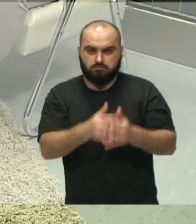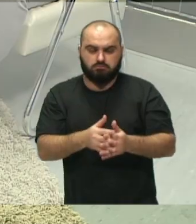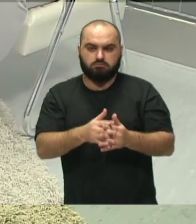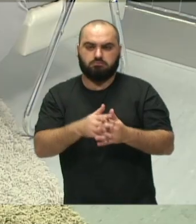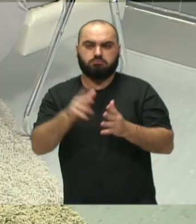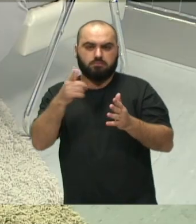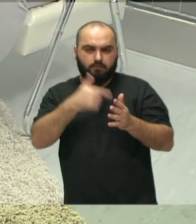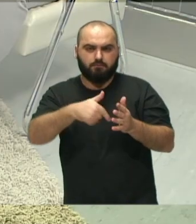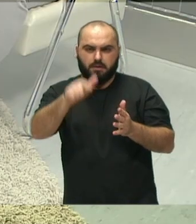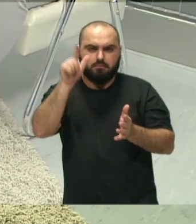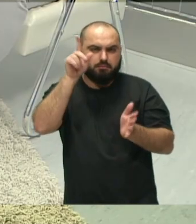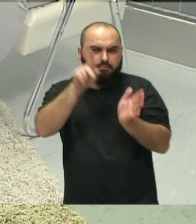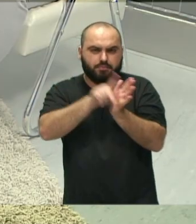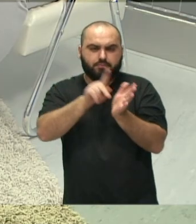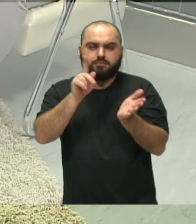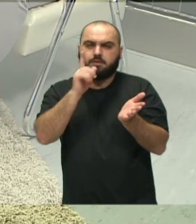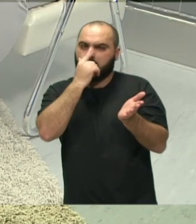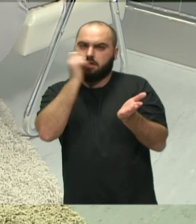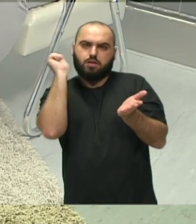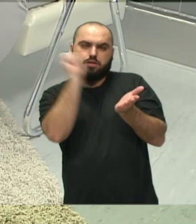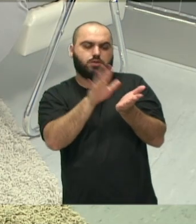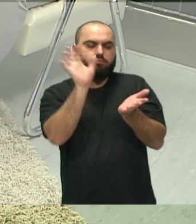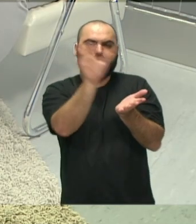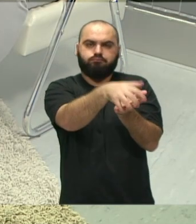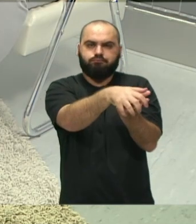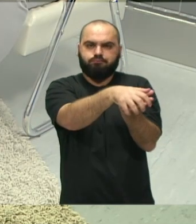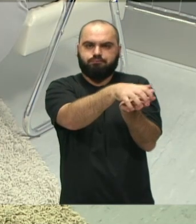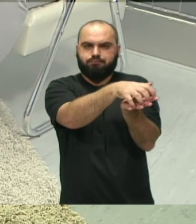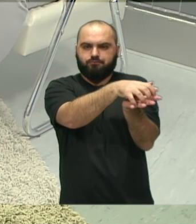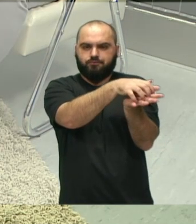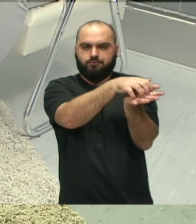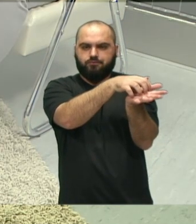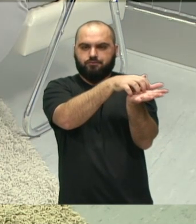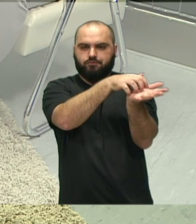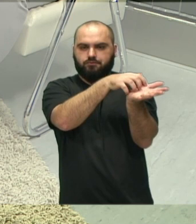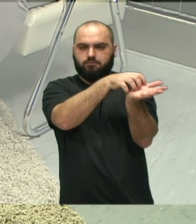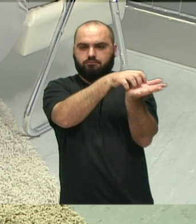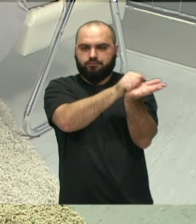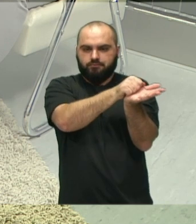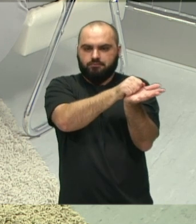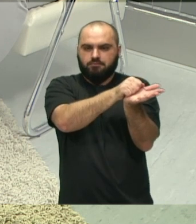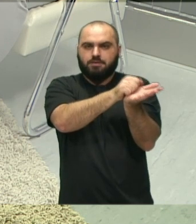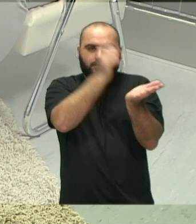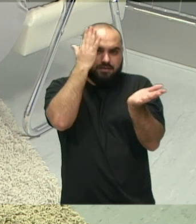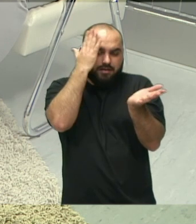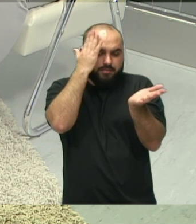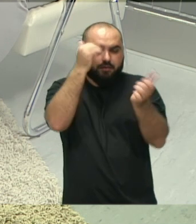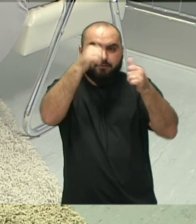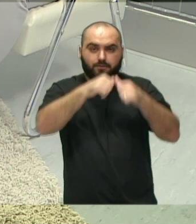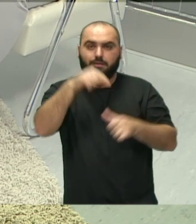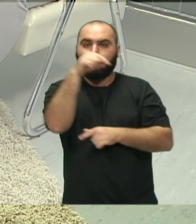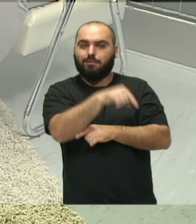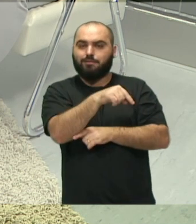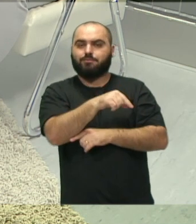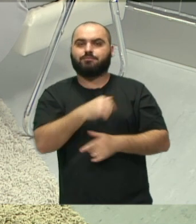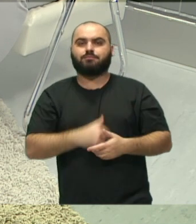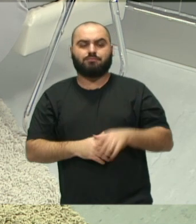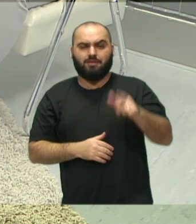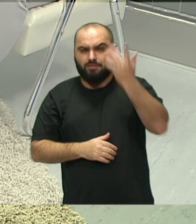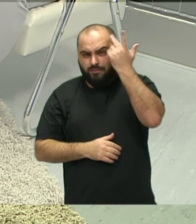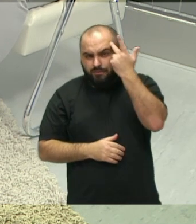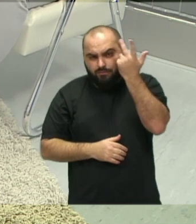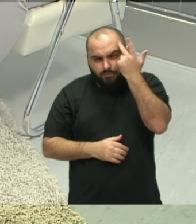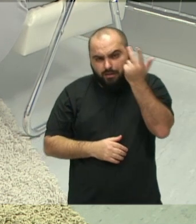vai triturando aquele resíduo que é jogado ali na caçamba, vamos dizer assim, isso é